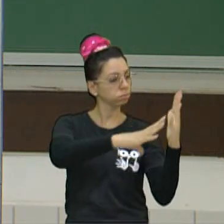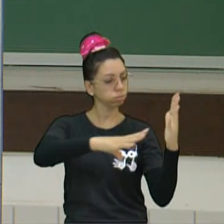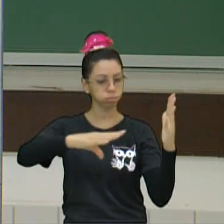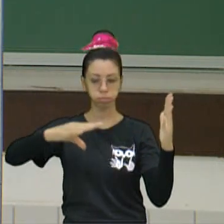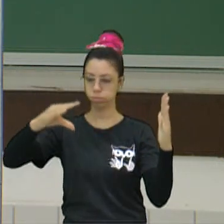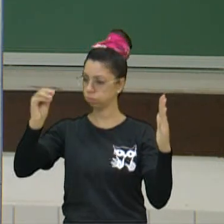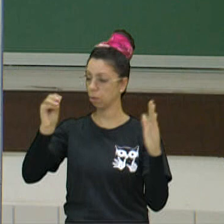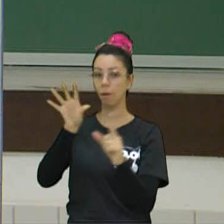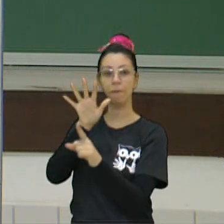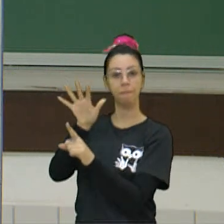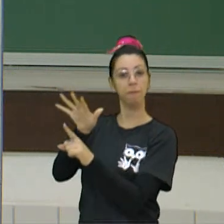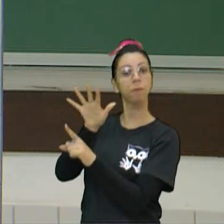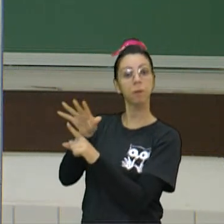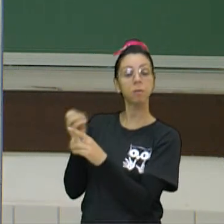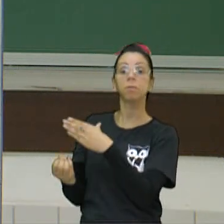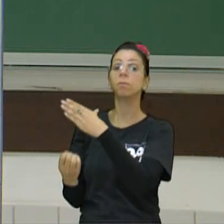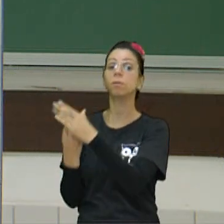vários